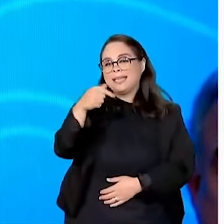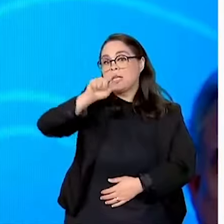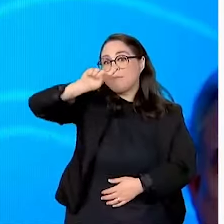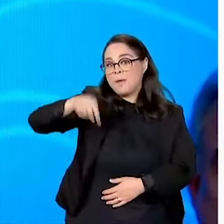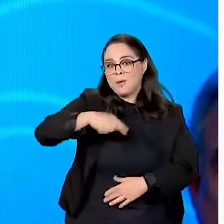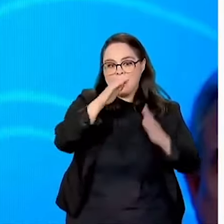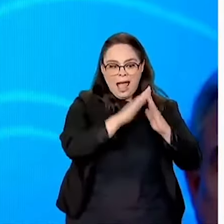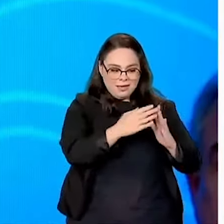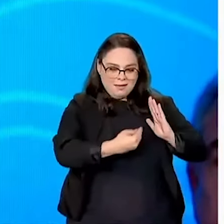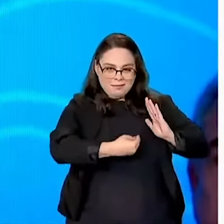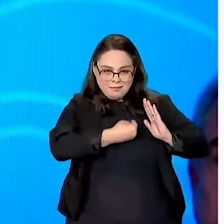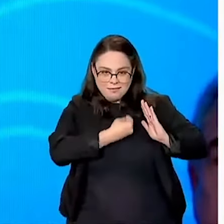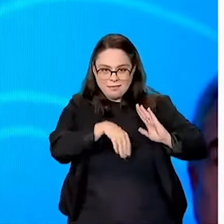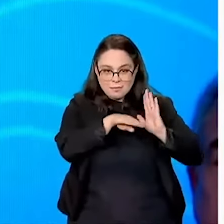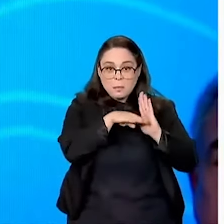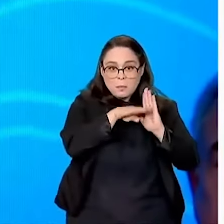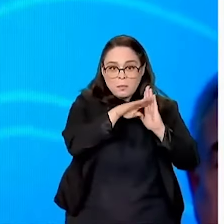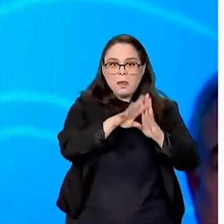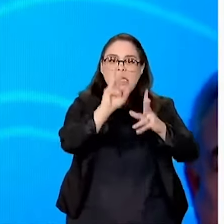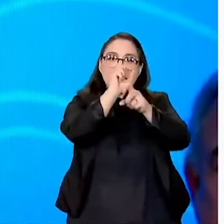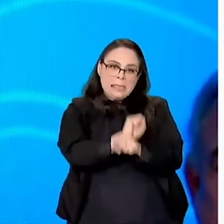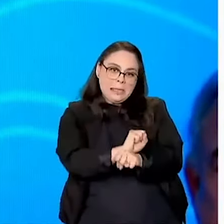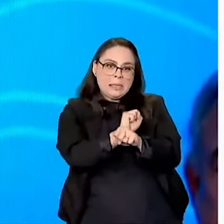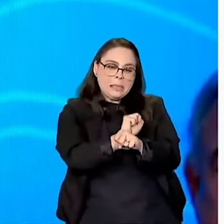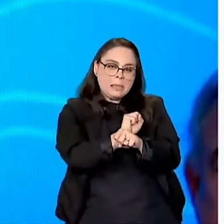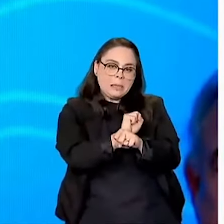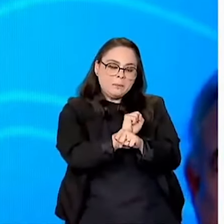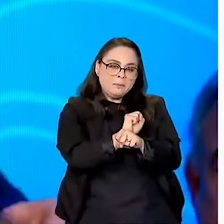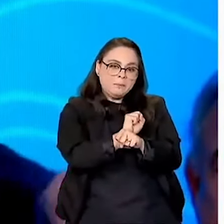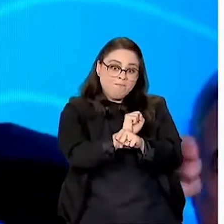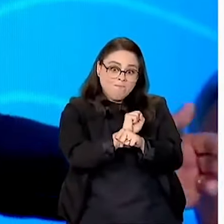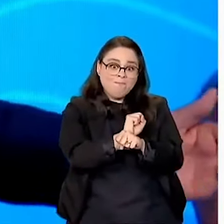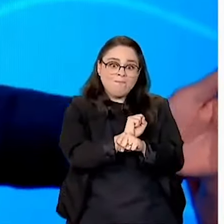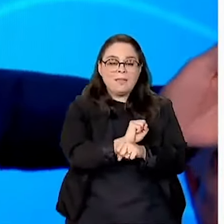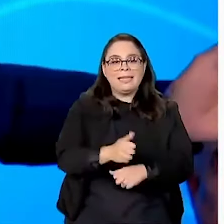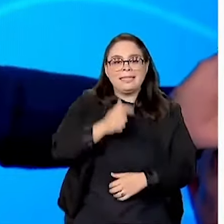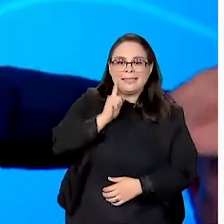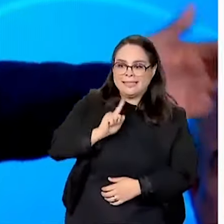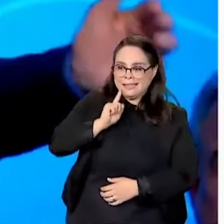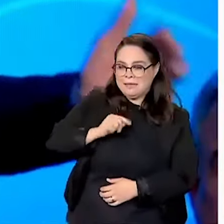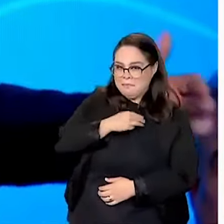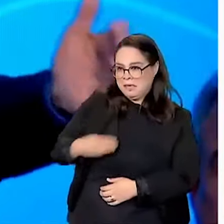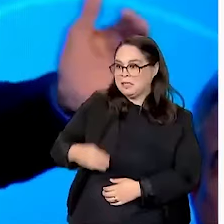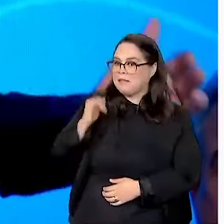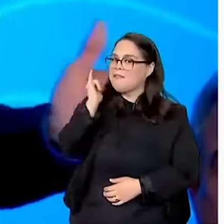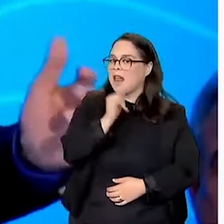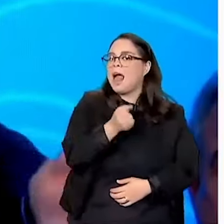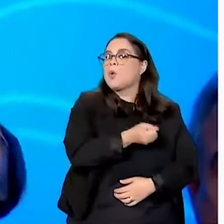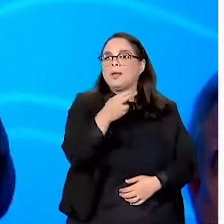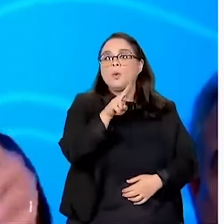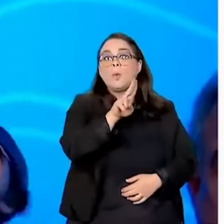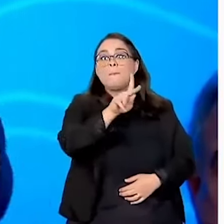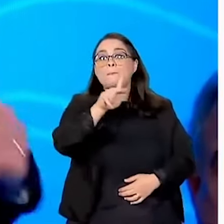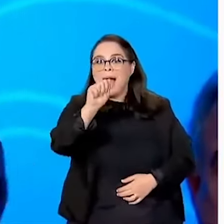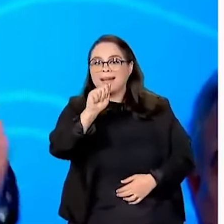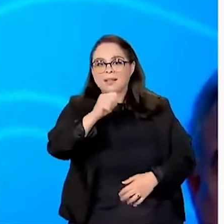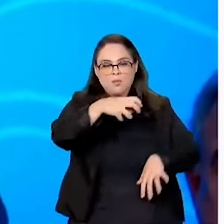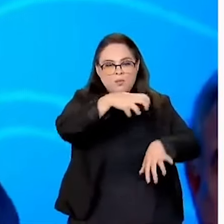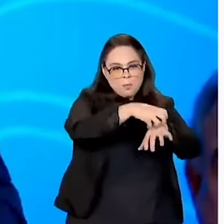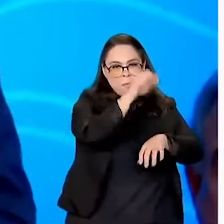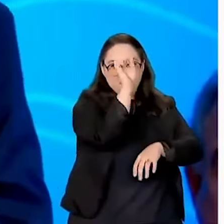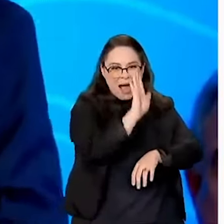mil casas do Minha Casa Minha Vida totalmente paralisadas. A Nívia pode dizer para vocês quantas UPAs e quantas unidades